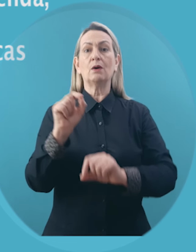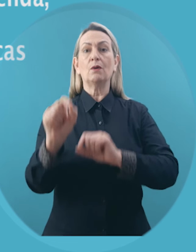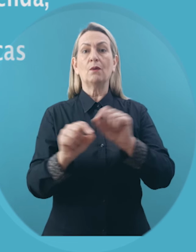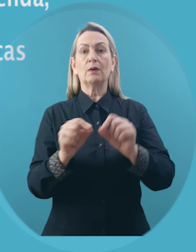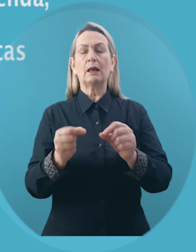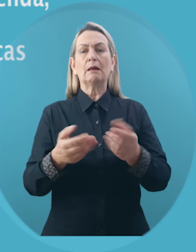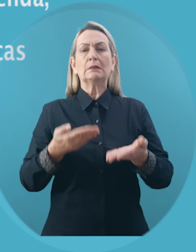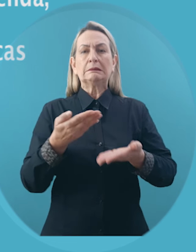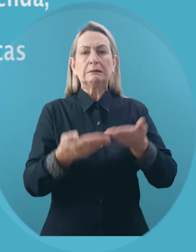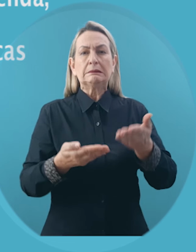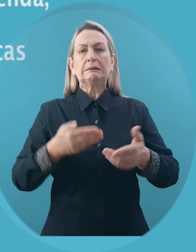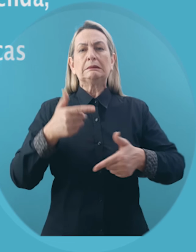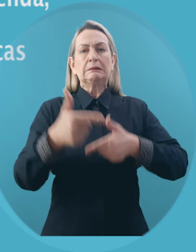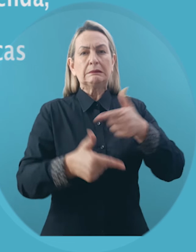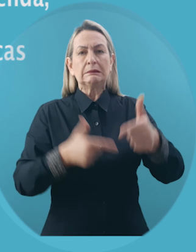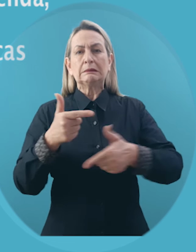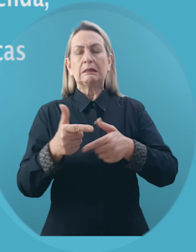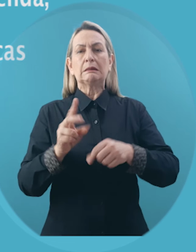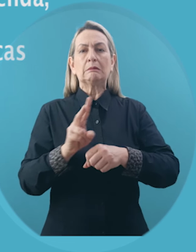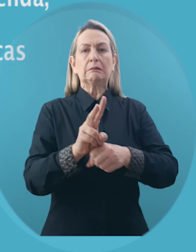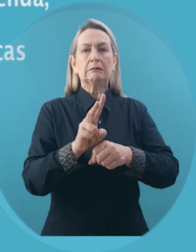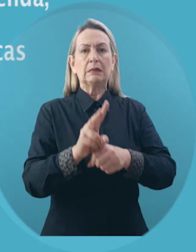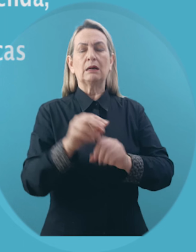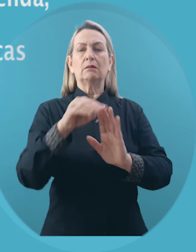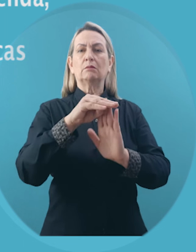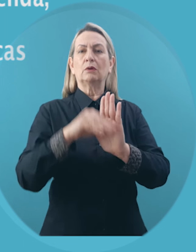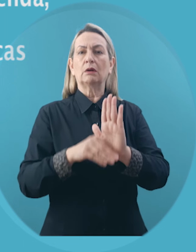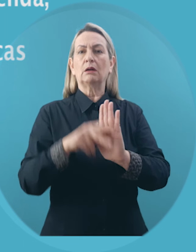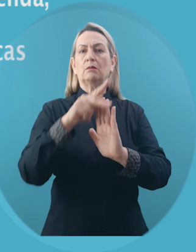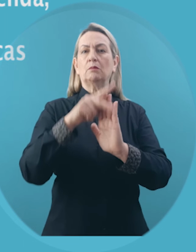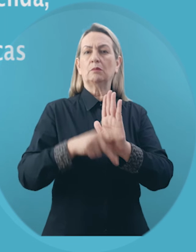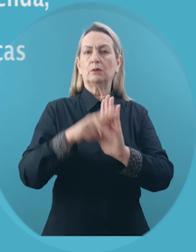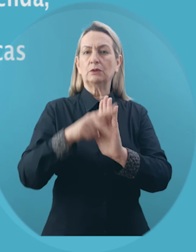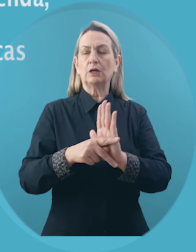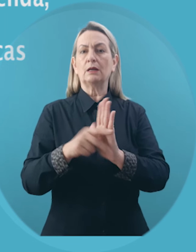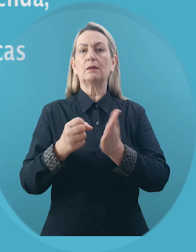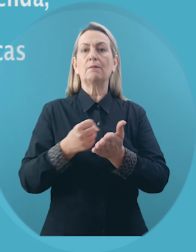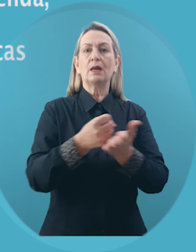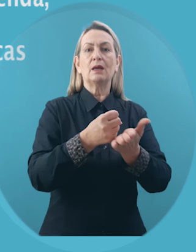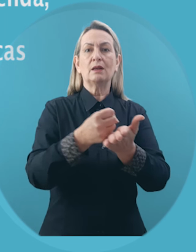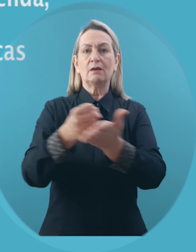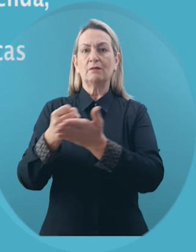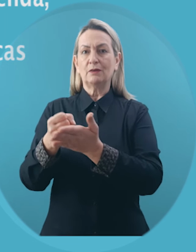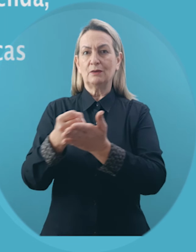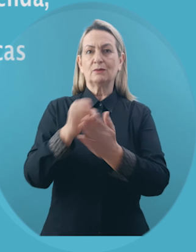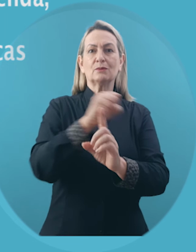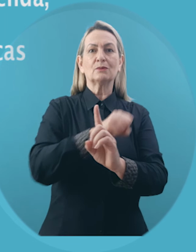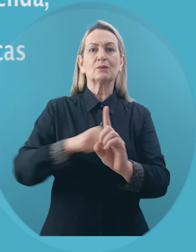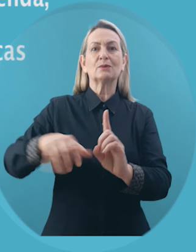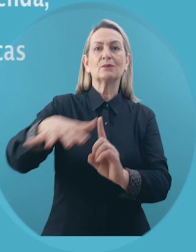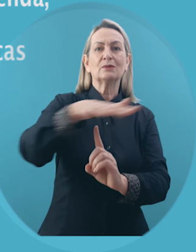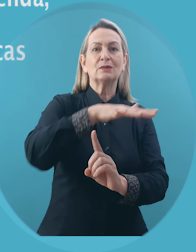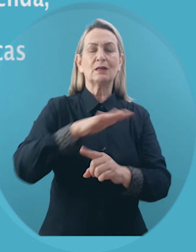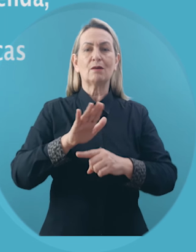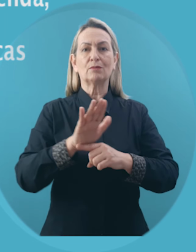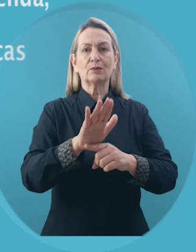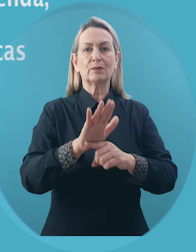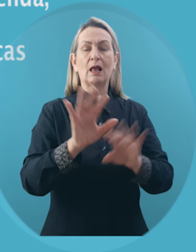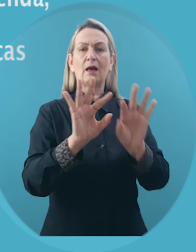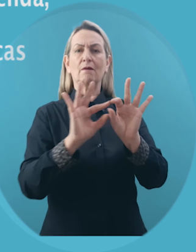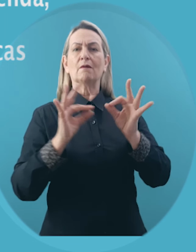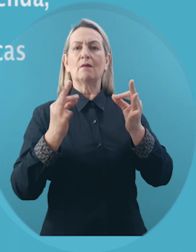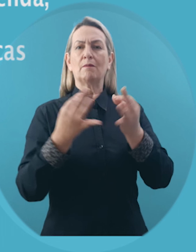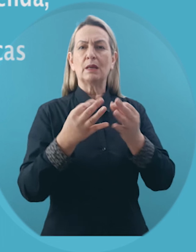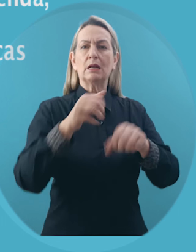único de assistência social na prestação de serviços programas projetos e benefícios sócio